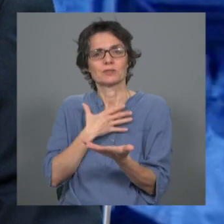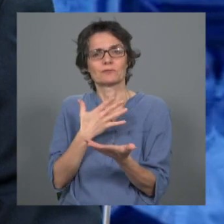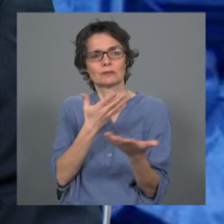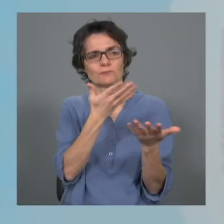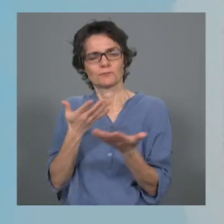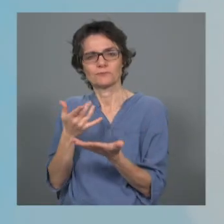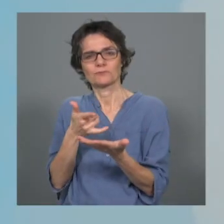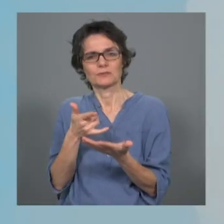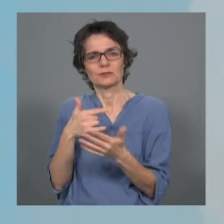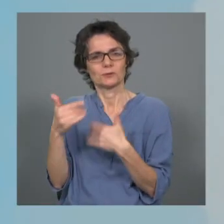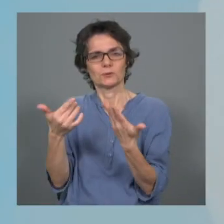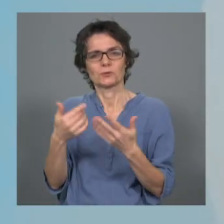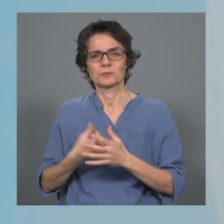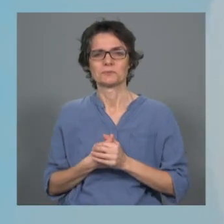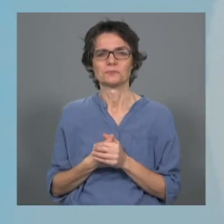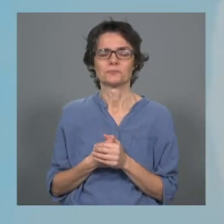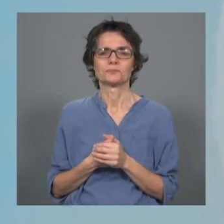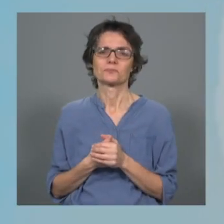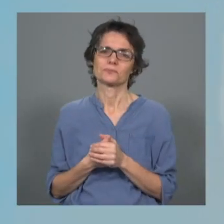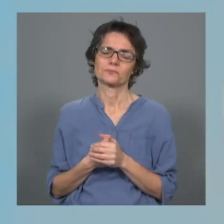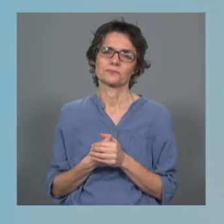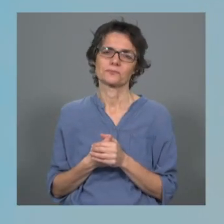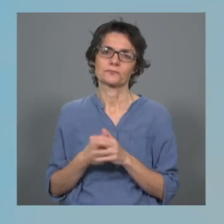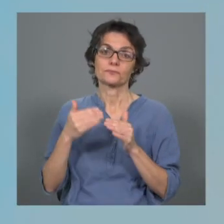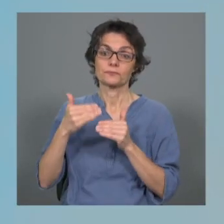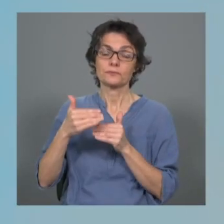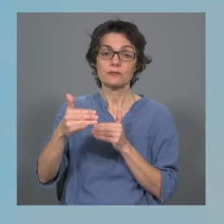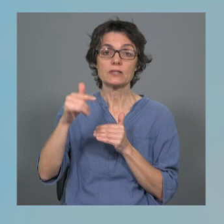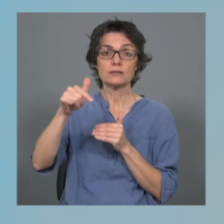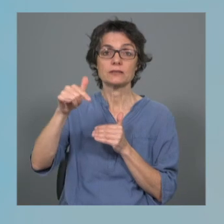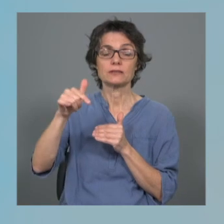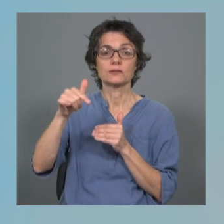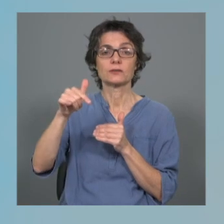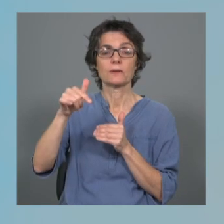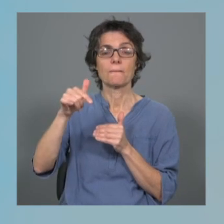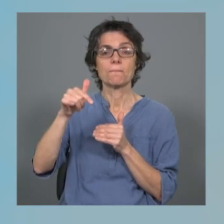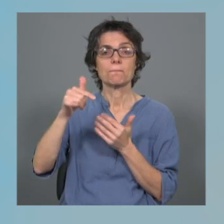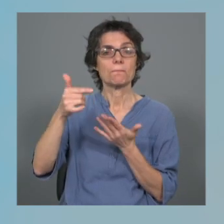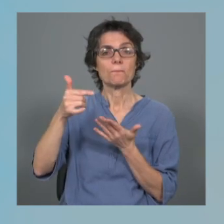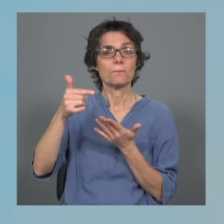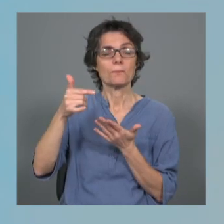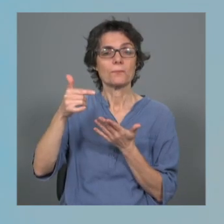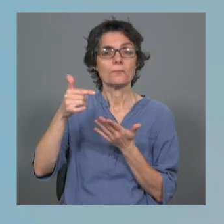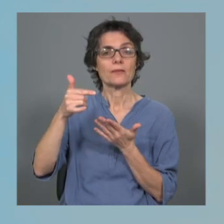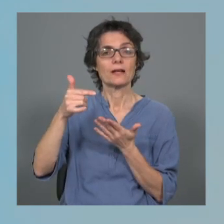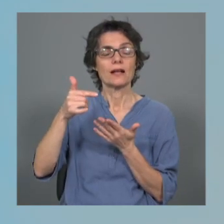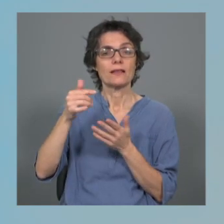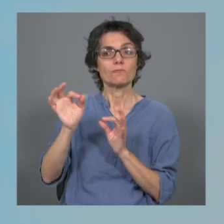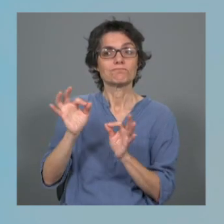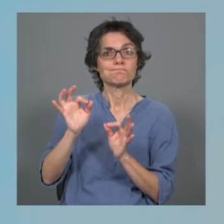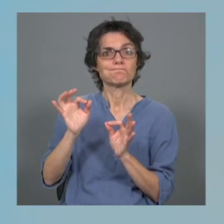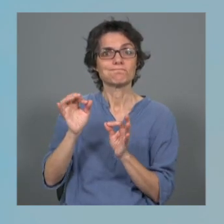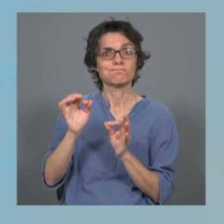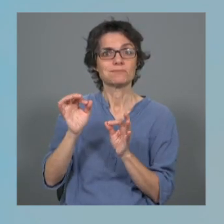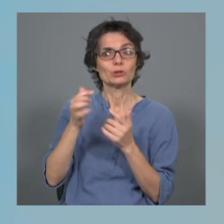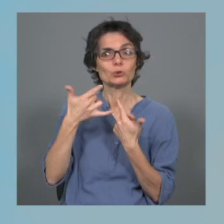sinodal. Os próximos tempos perspectivam-se precisamente para esta recepção do que